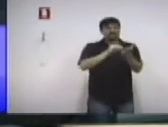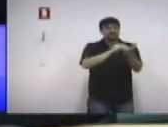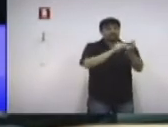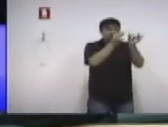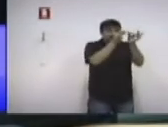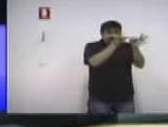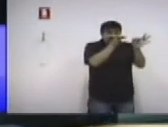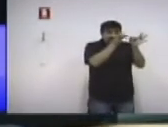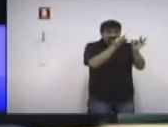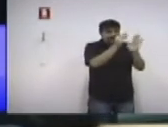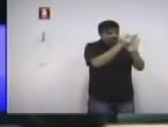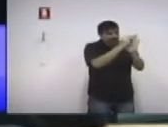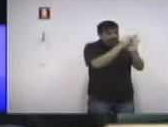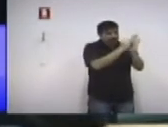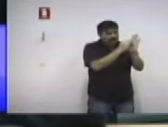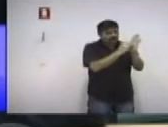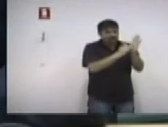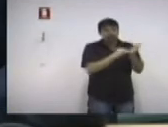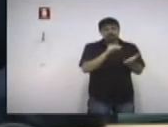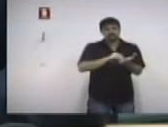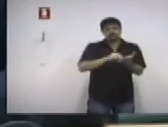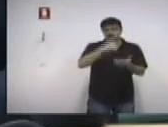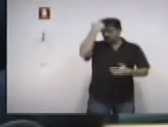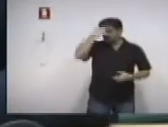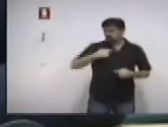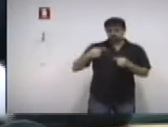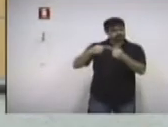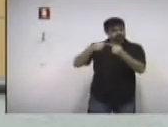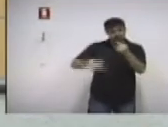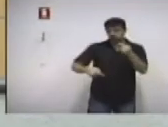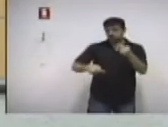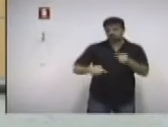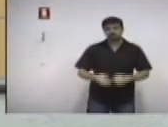manifesto-me contrário ao projeto